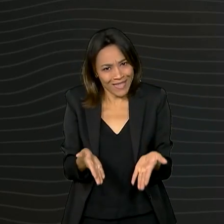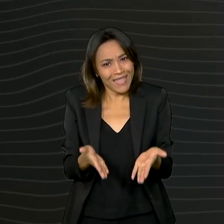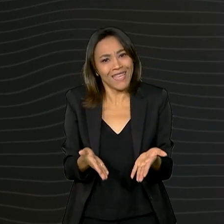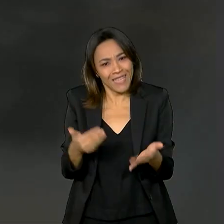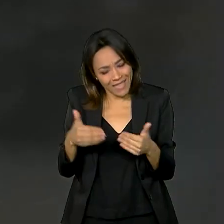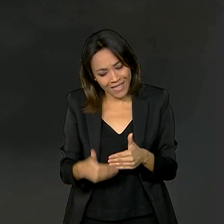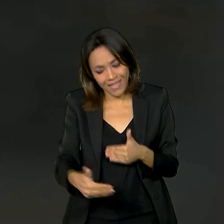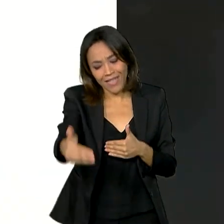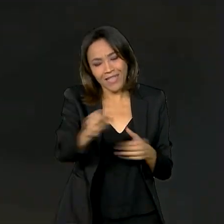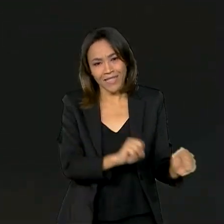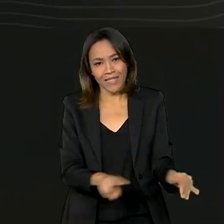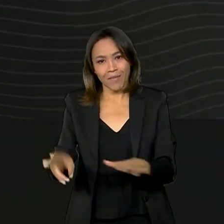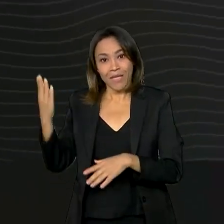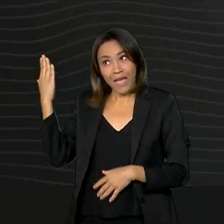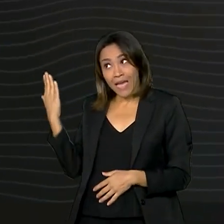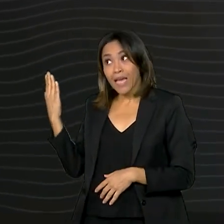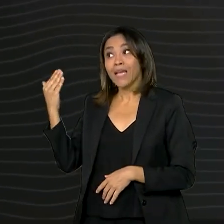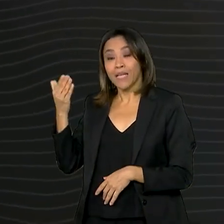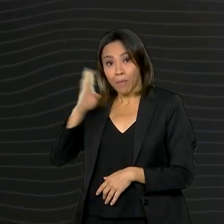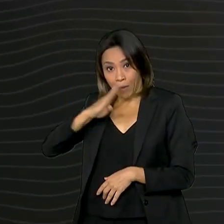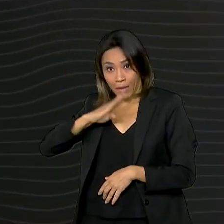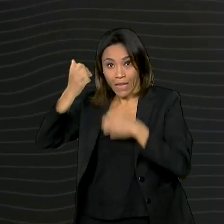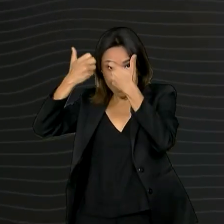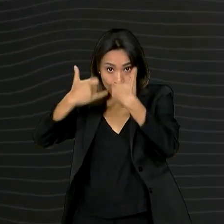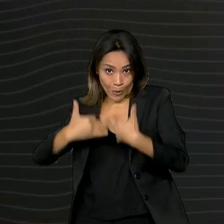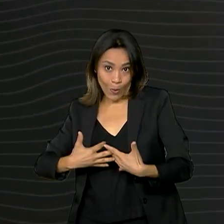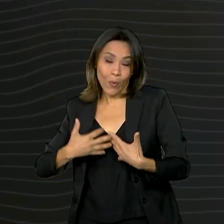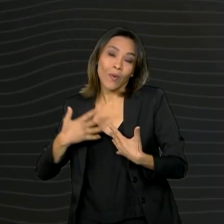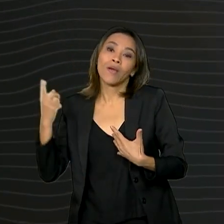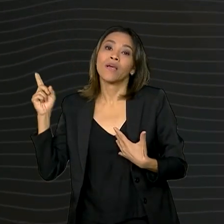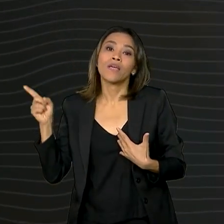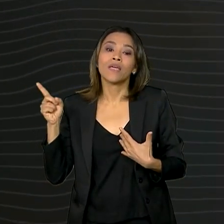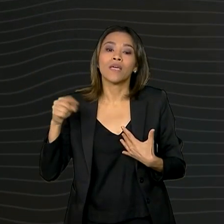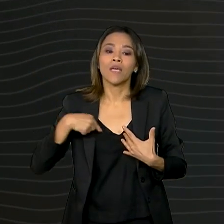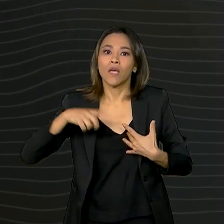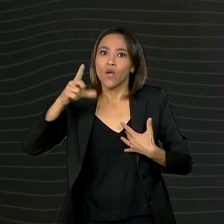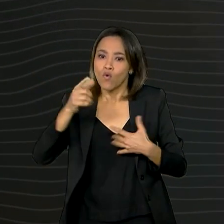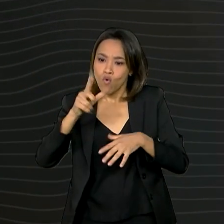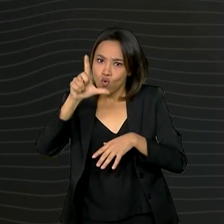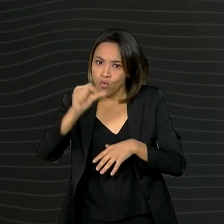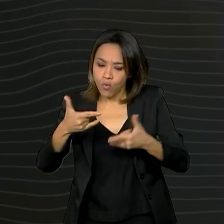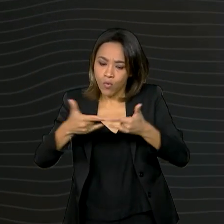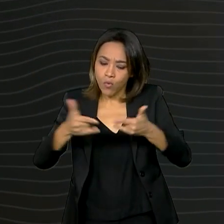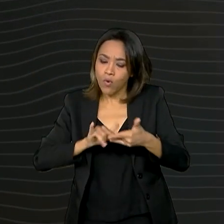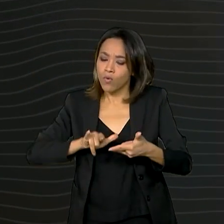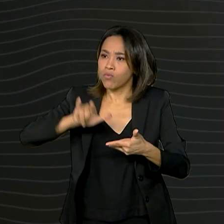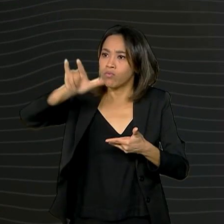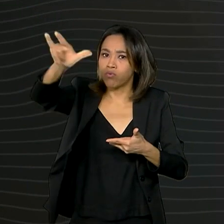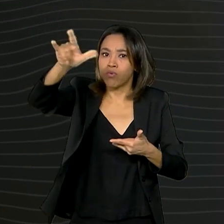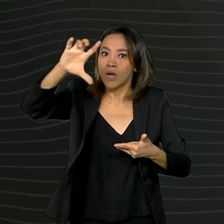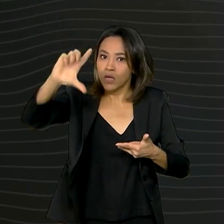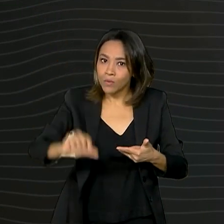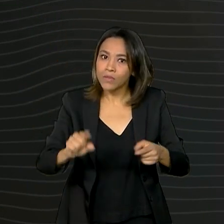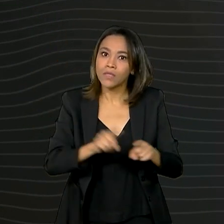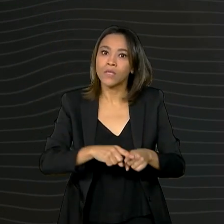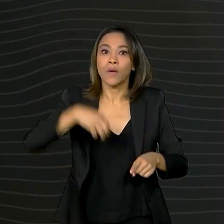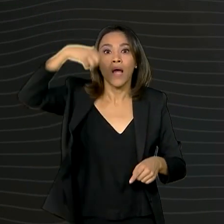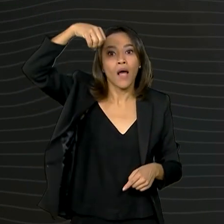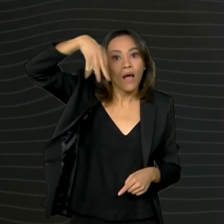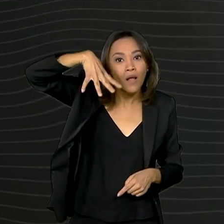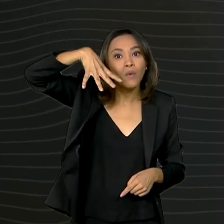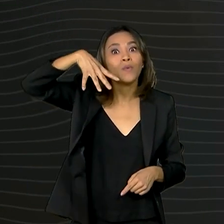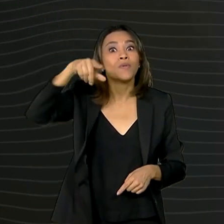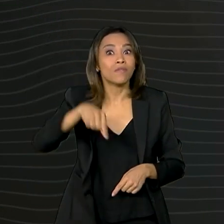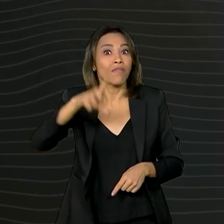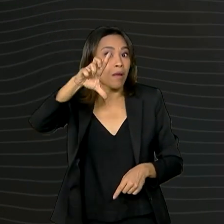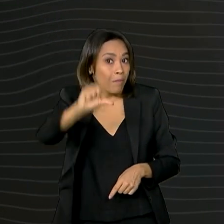longo da semana. Paulo Pimenta lembrou que o preço das passagens aéreas caiu, que a conta de luz vai ficar mais barata e que a inflação de